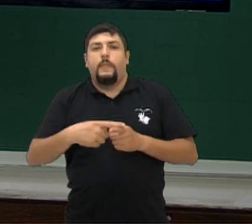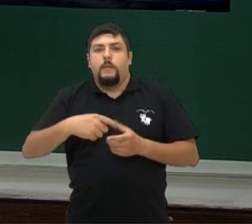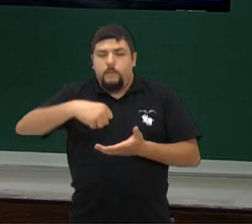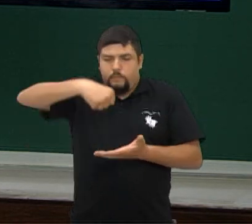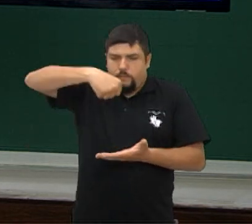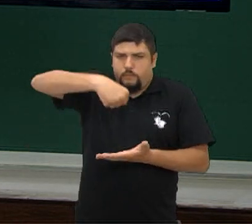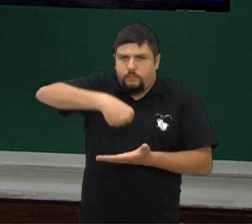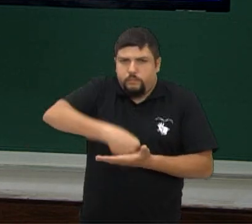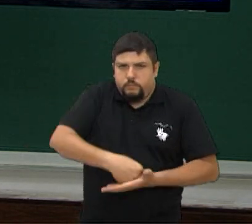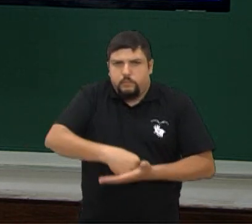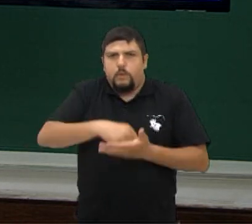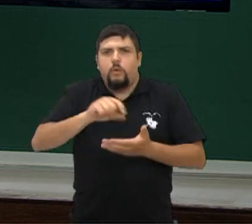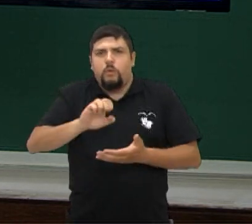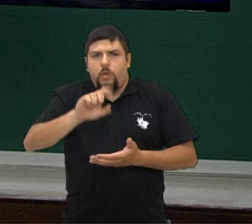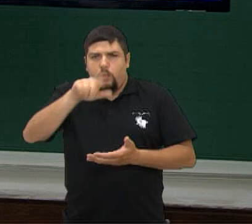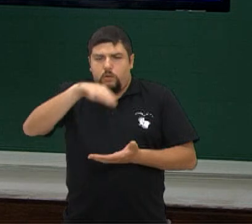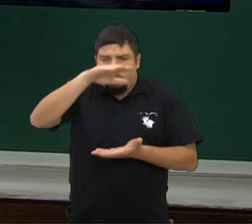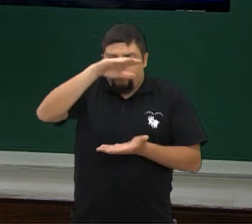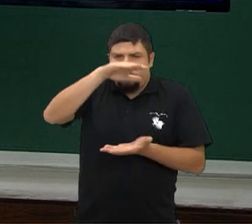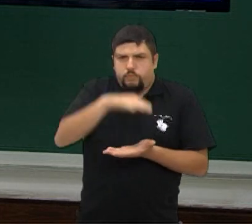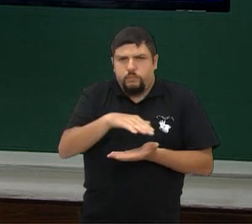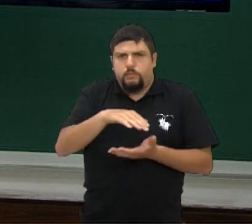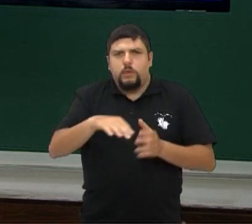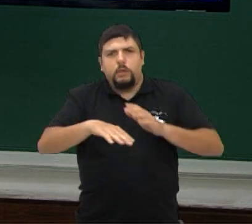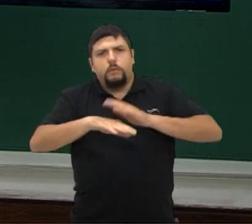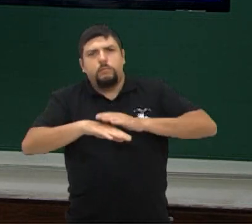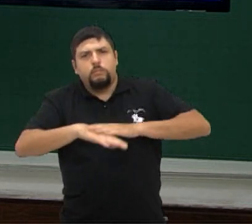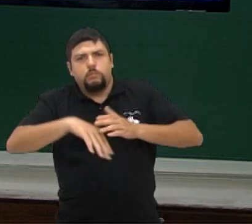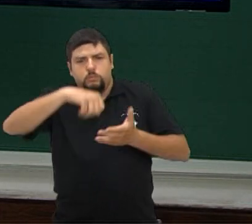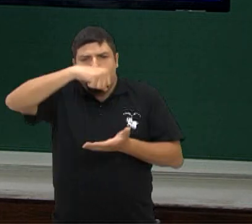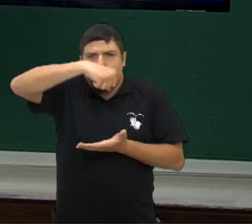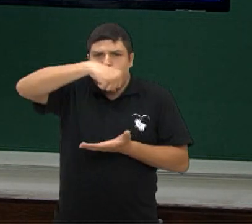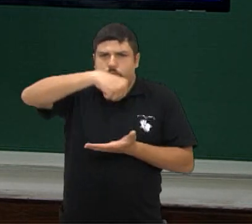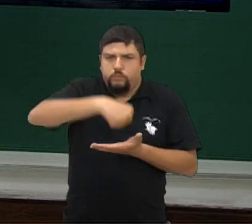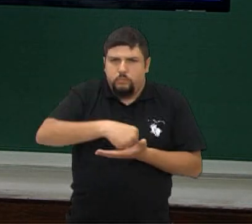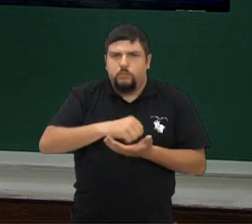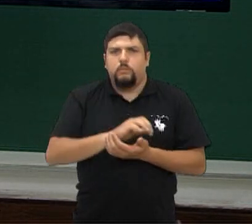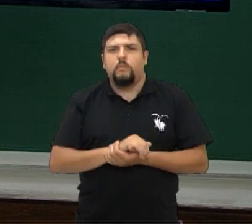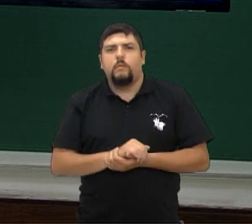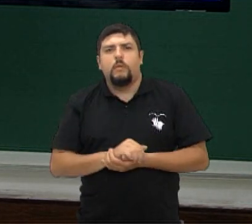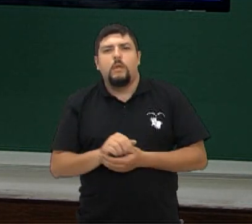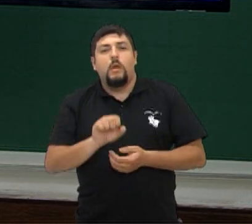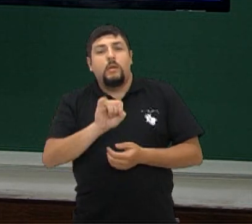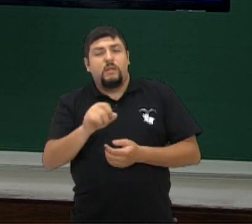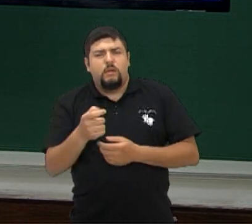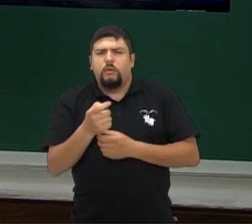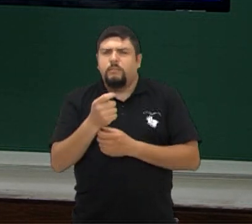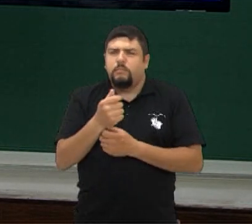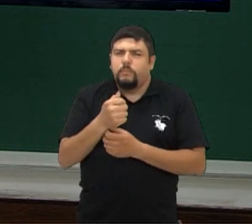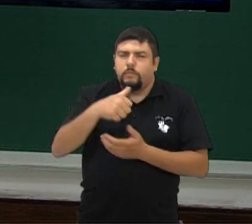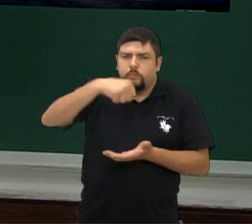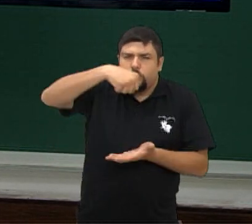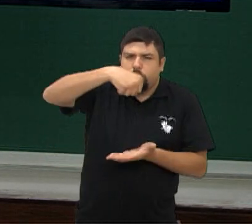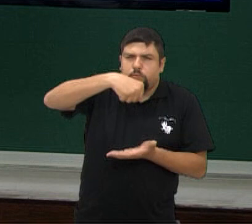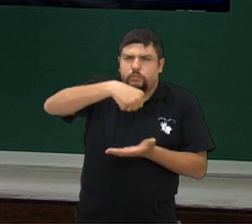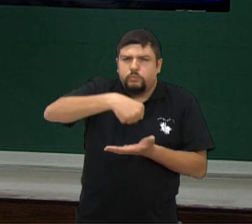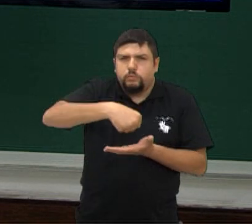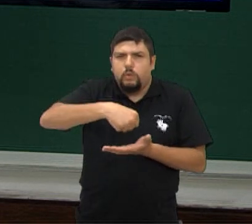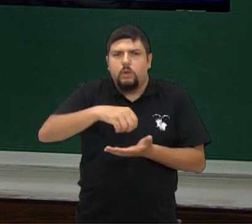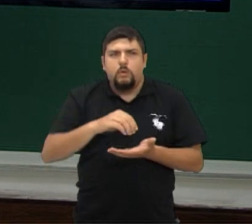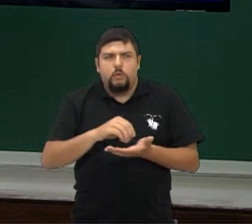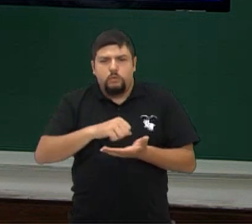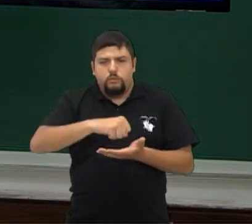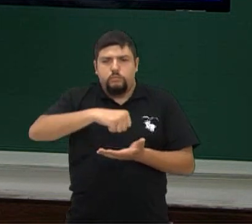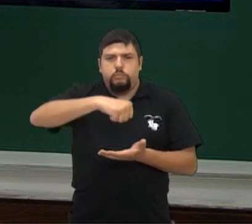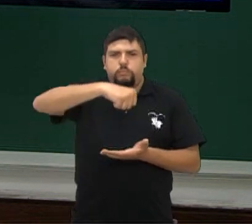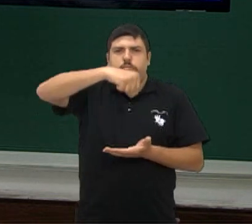pressionar é pressão, o aumento da pressão é você apertar ali, né? Então, quando eu tenho menos pressão, eu tenho mais espaço aqui,